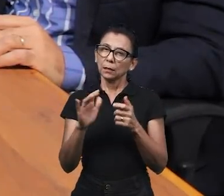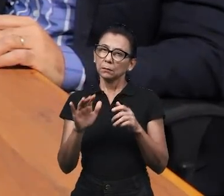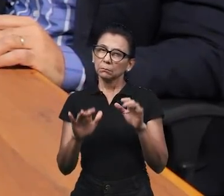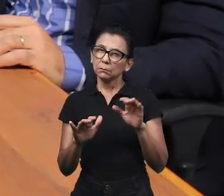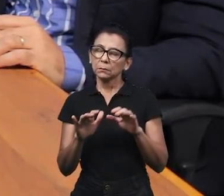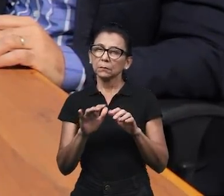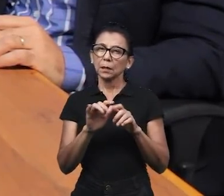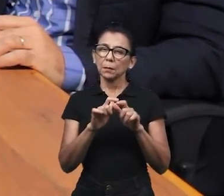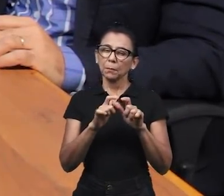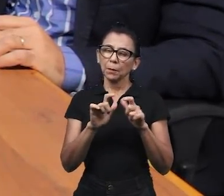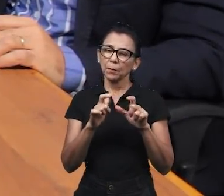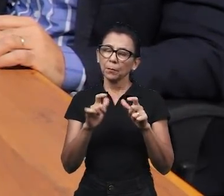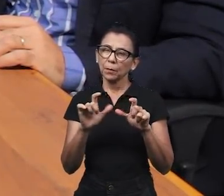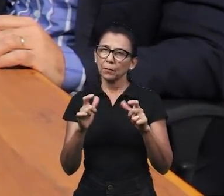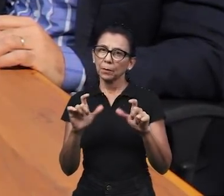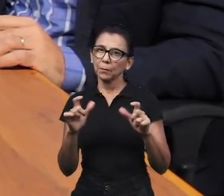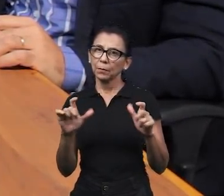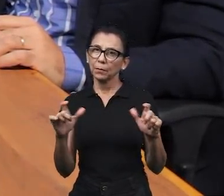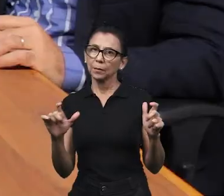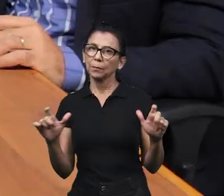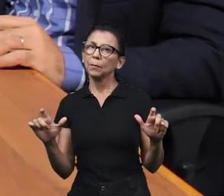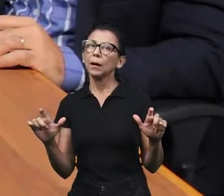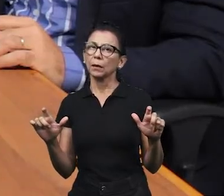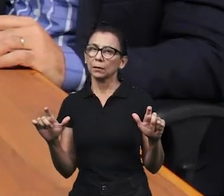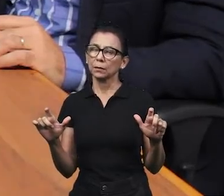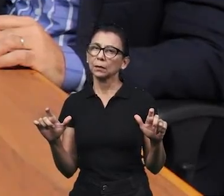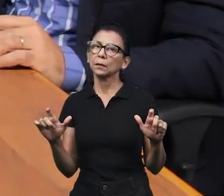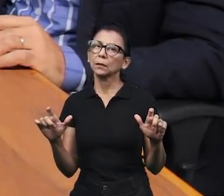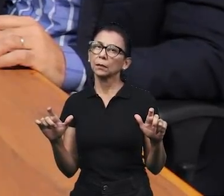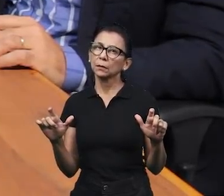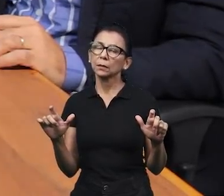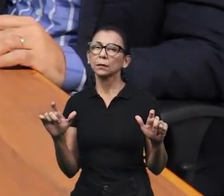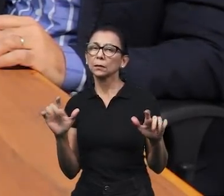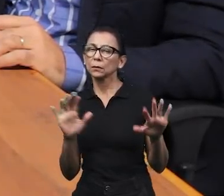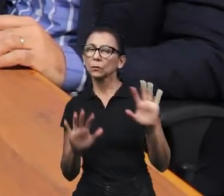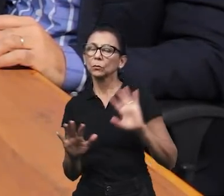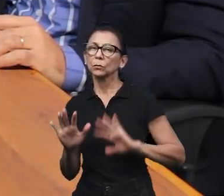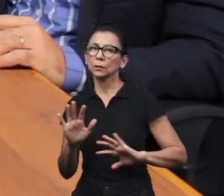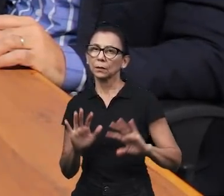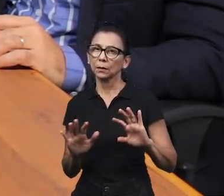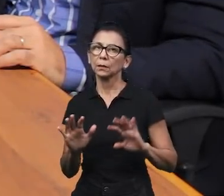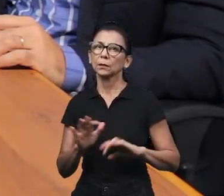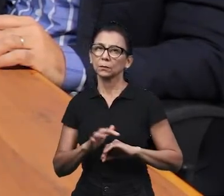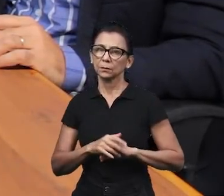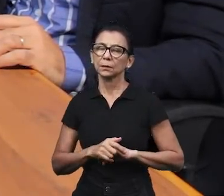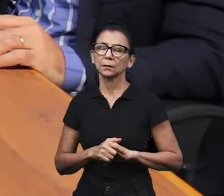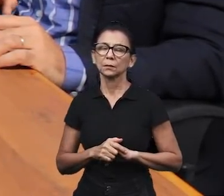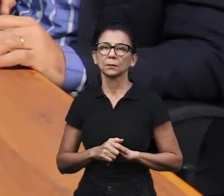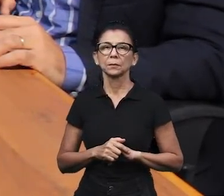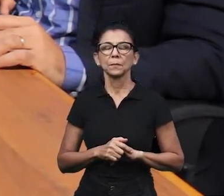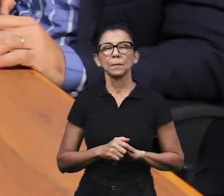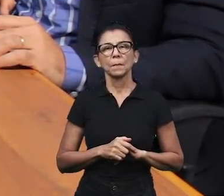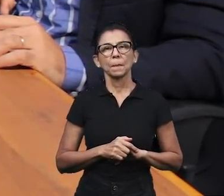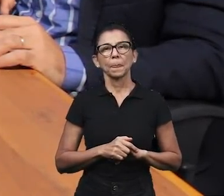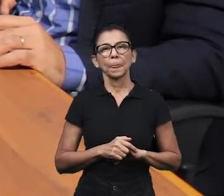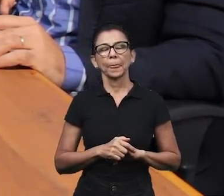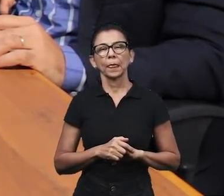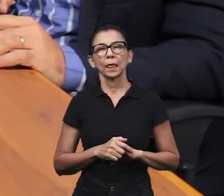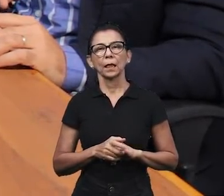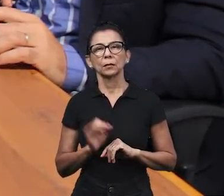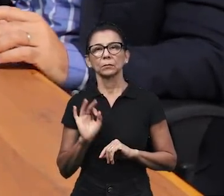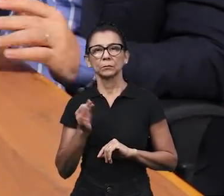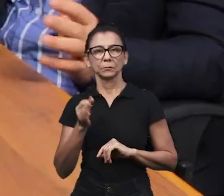a demanda hoje dos seminaristas. E é importante dizer que esse número de seminaristas ainda é reflexo da